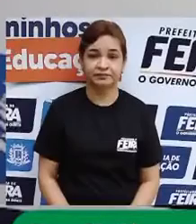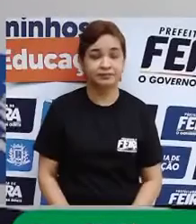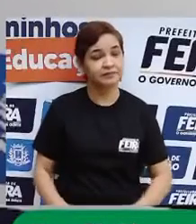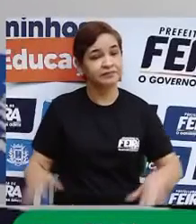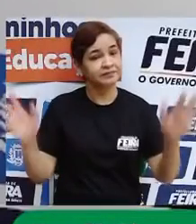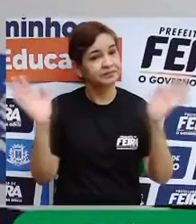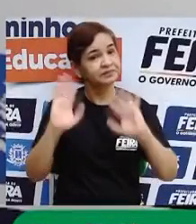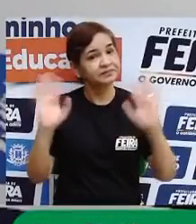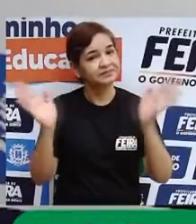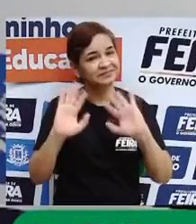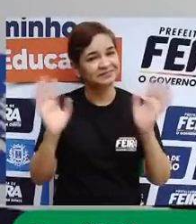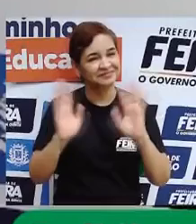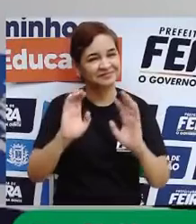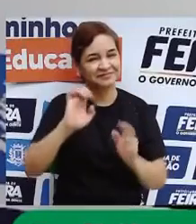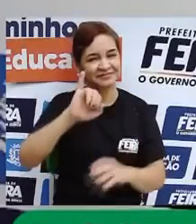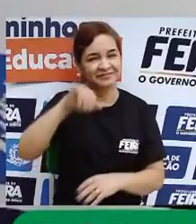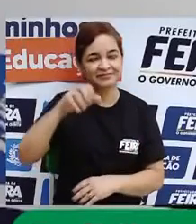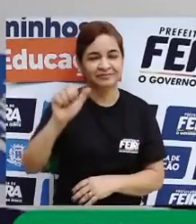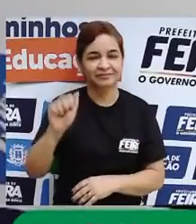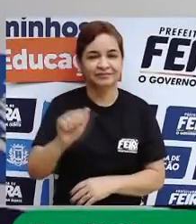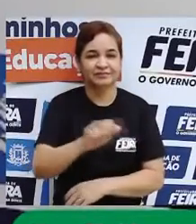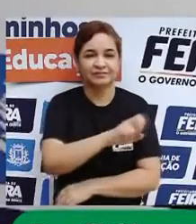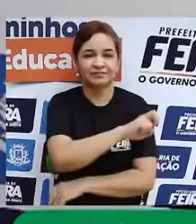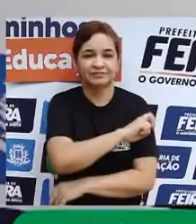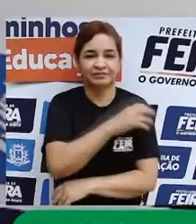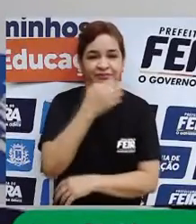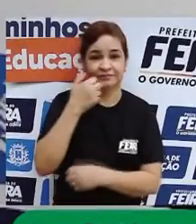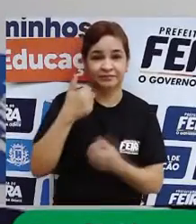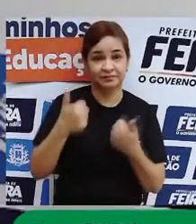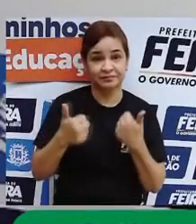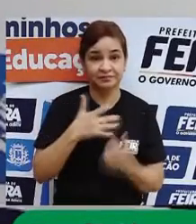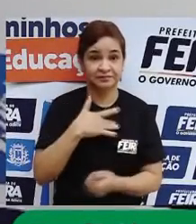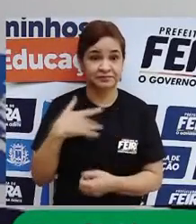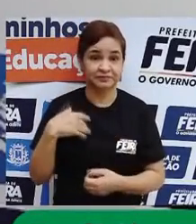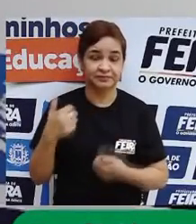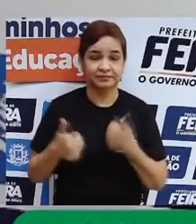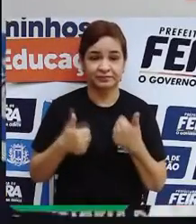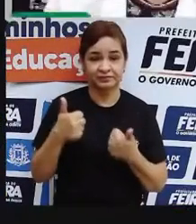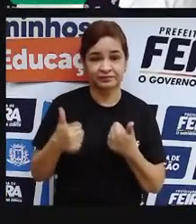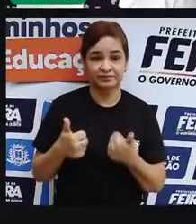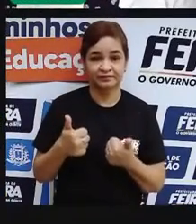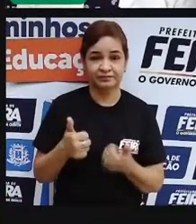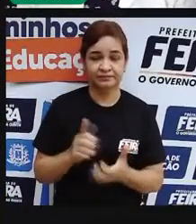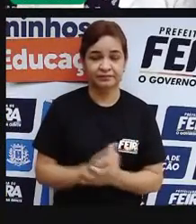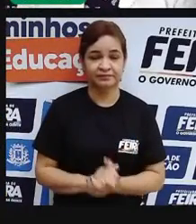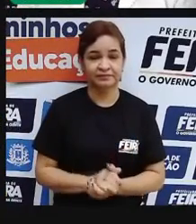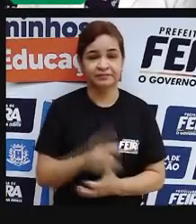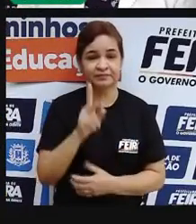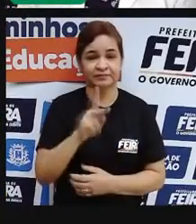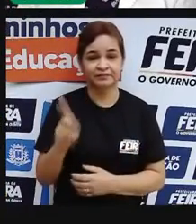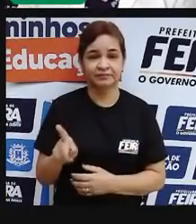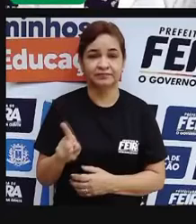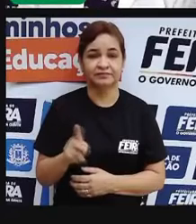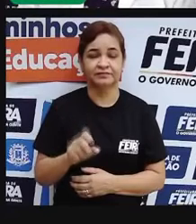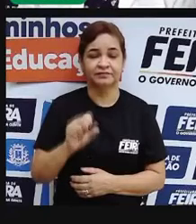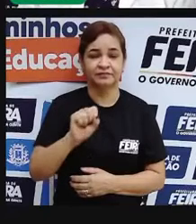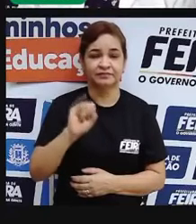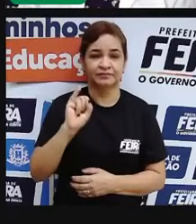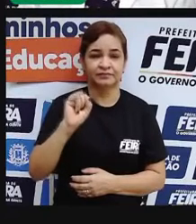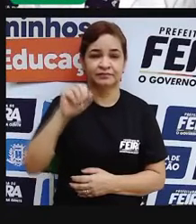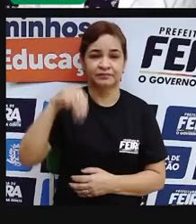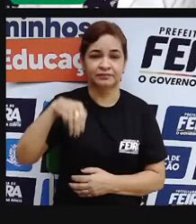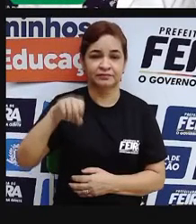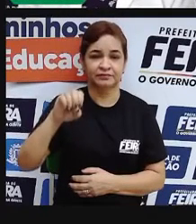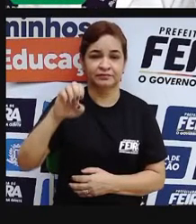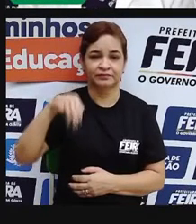o colégio estudantes da Eja estágio 5 tudo bem Olá eu sou a professora Simone vou